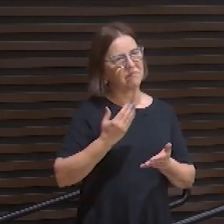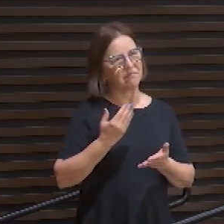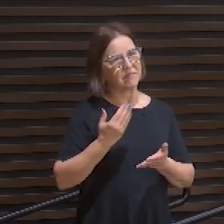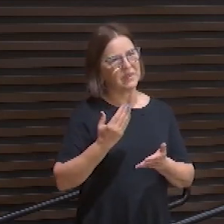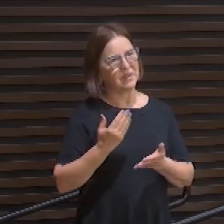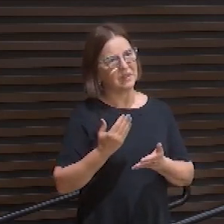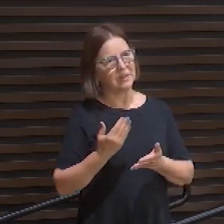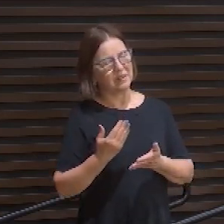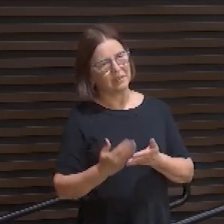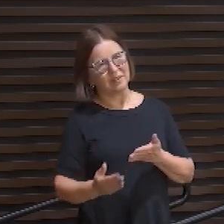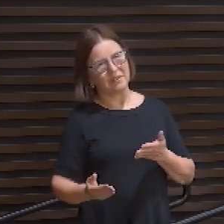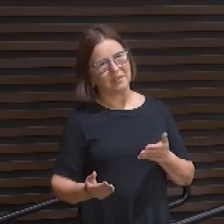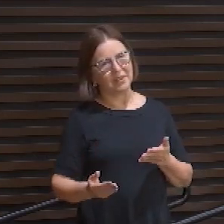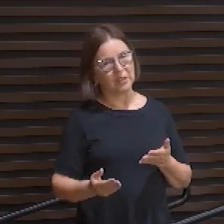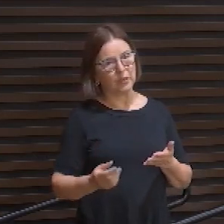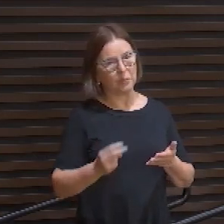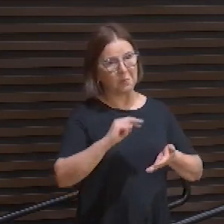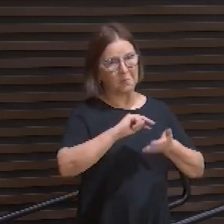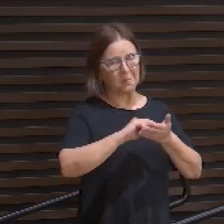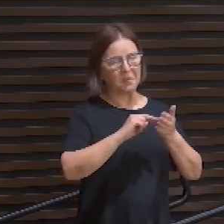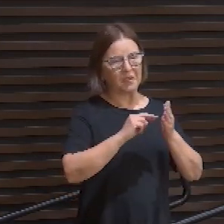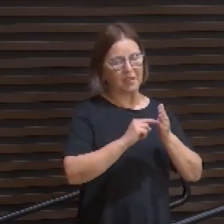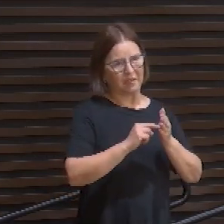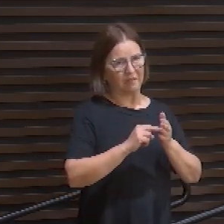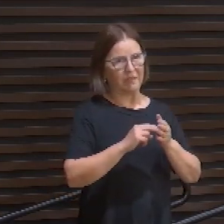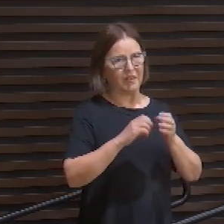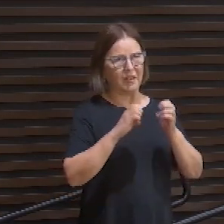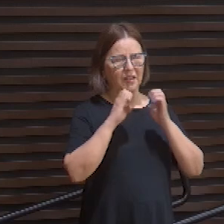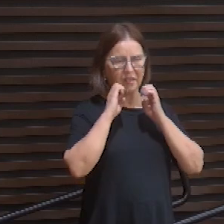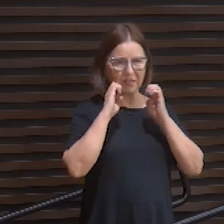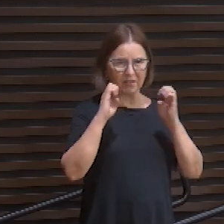Evangelho. Entrando, hoje o